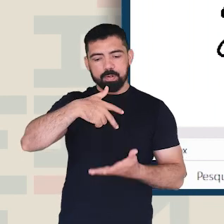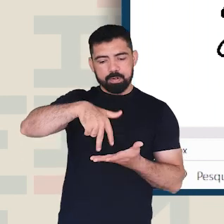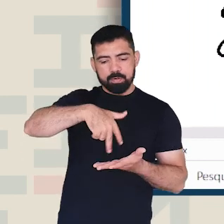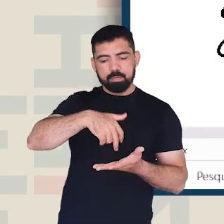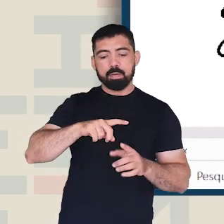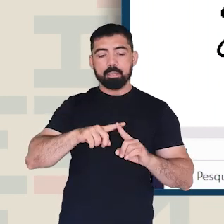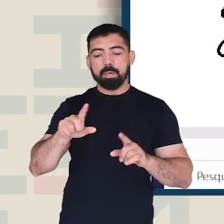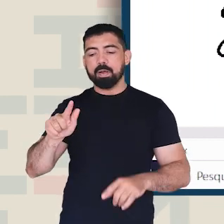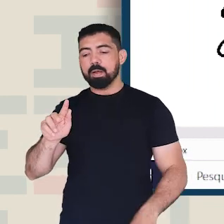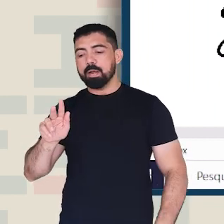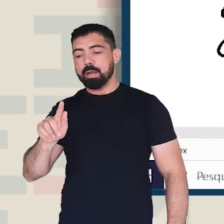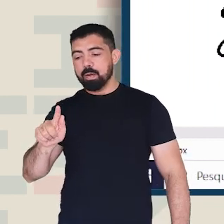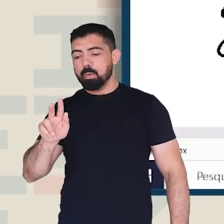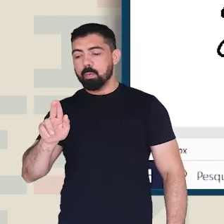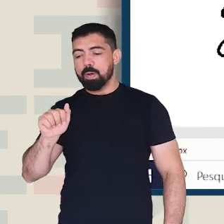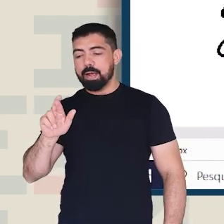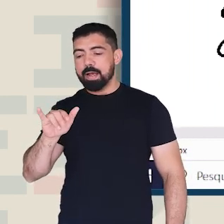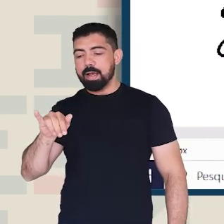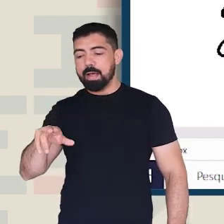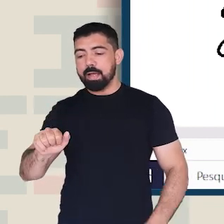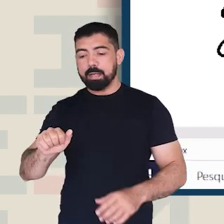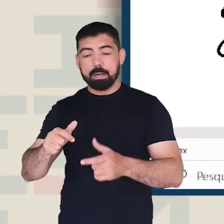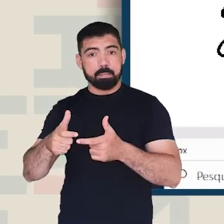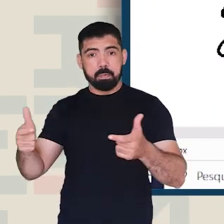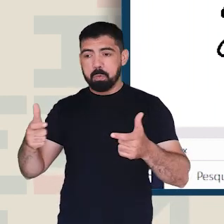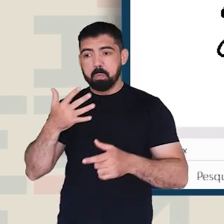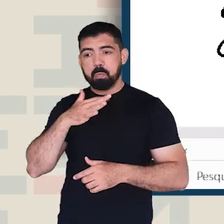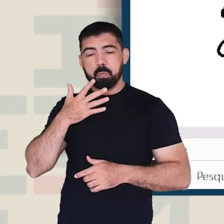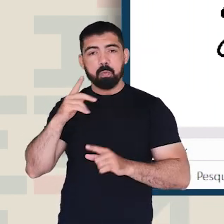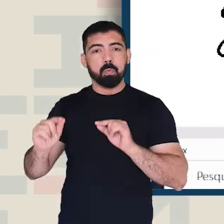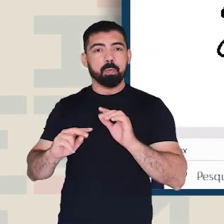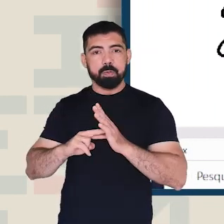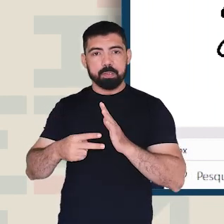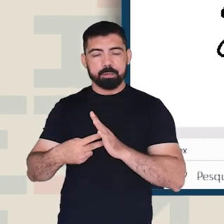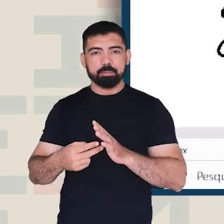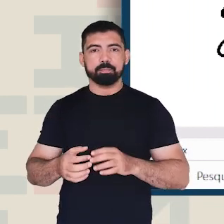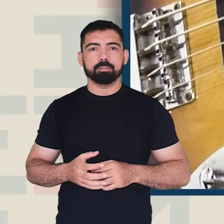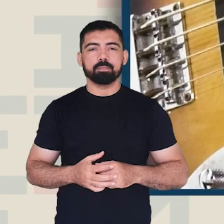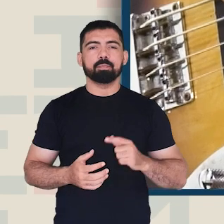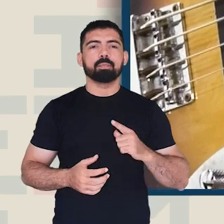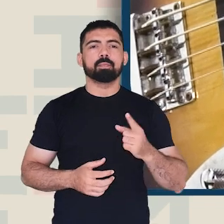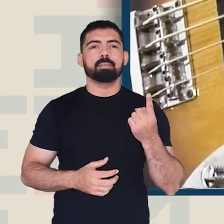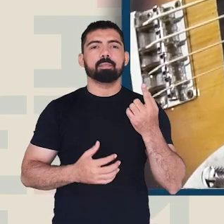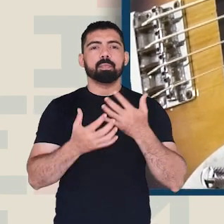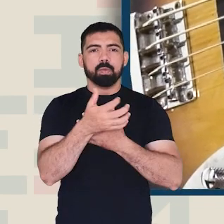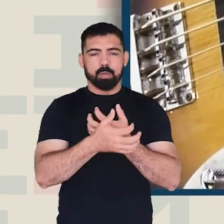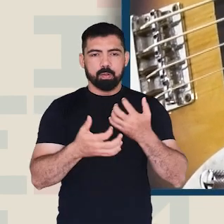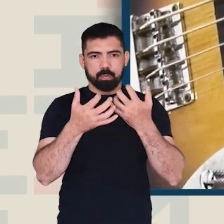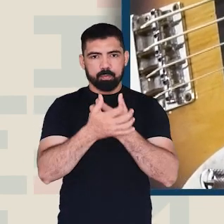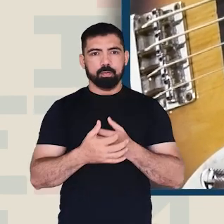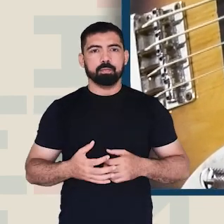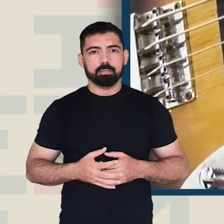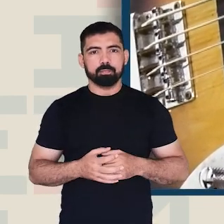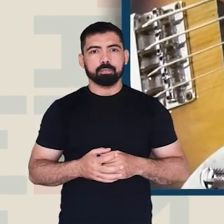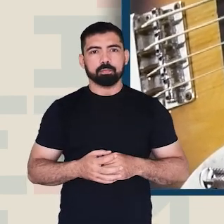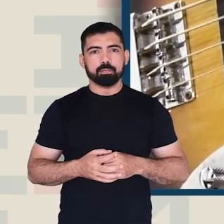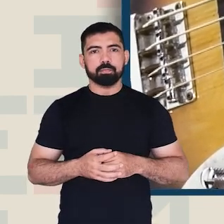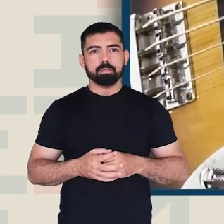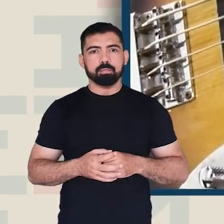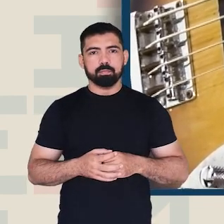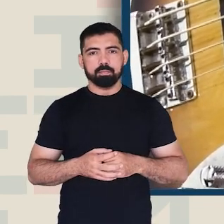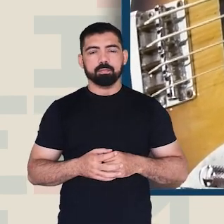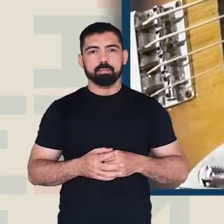sobre guaranha, quase nunca sabem o que é isso. Tem uma música... Há uma nuvem